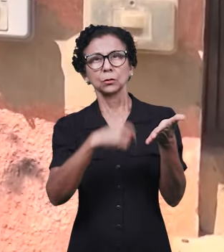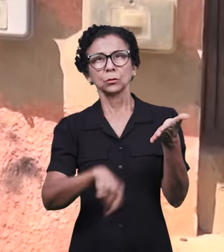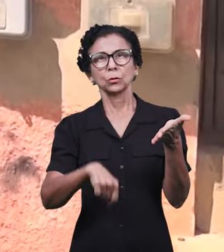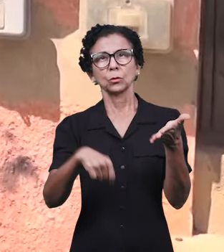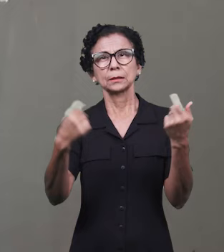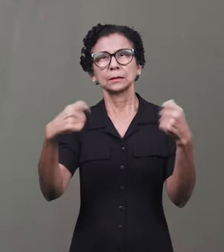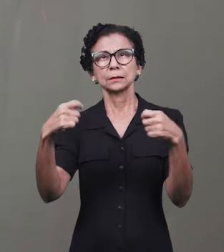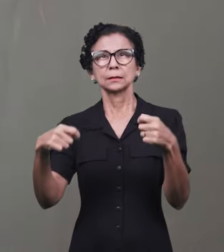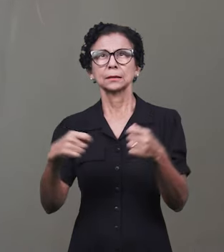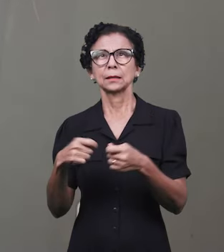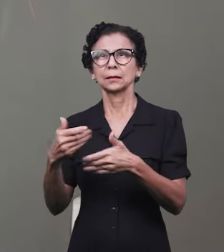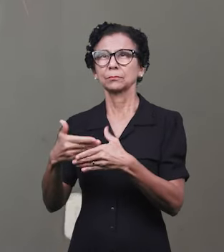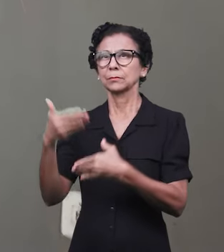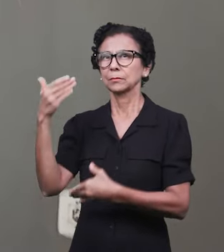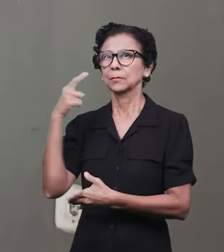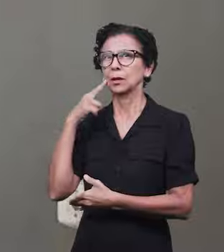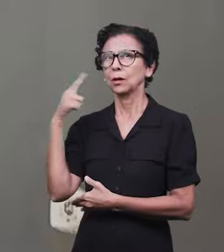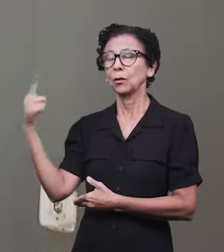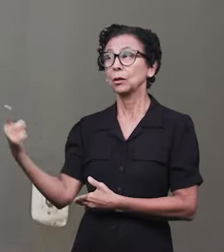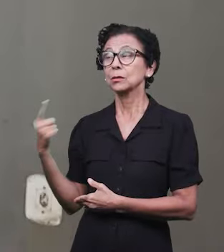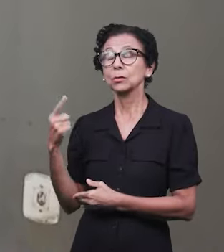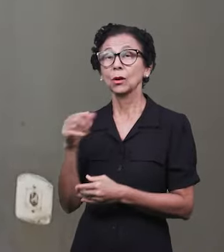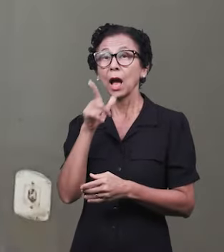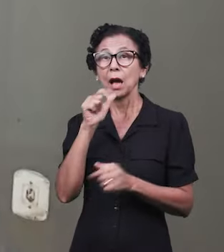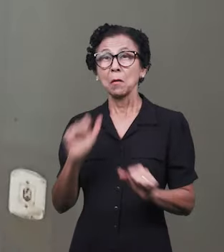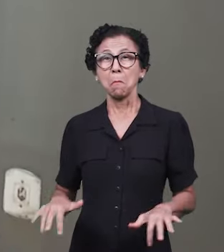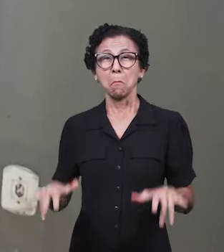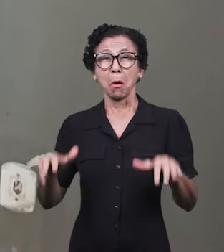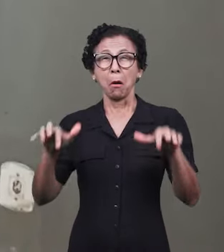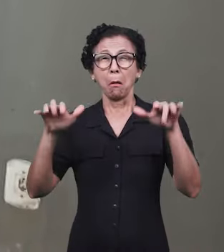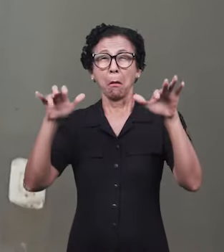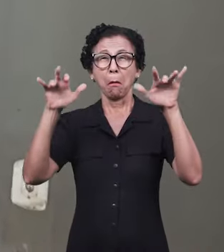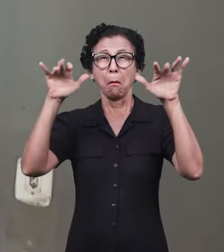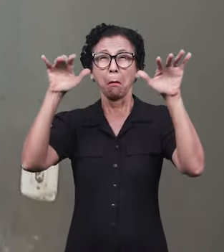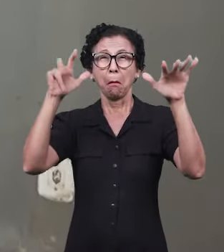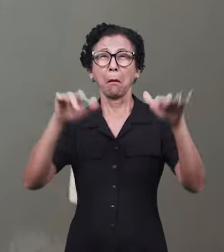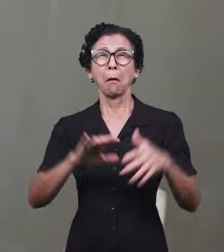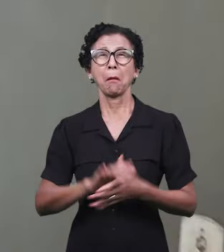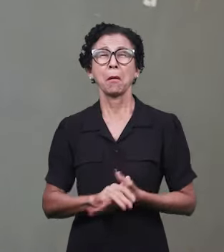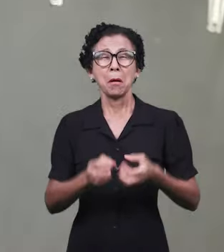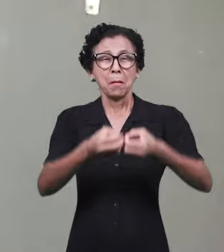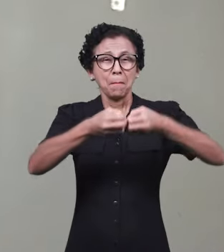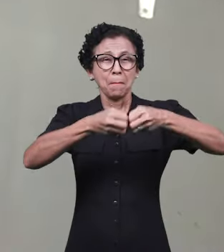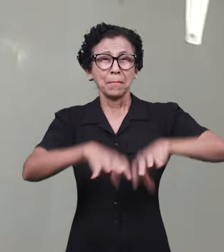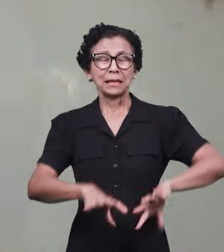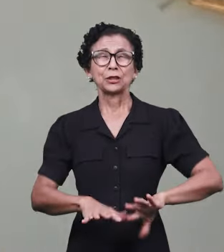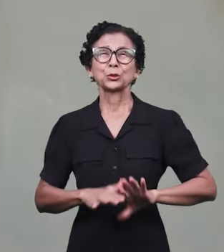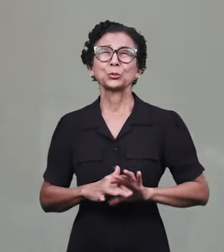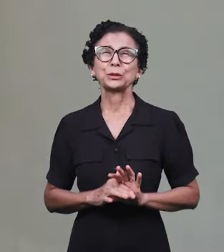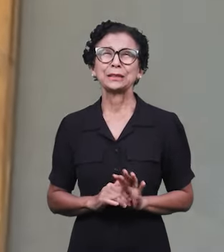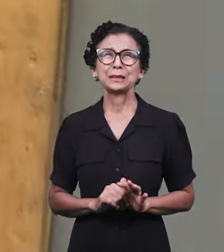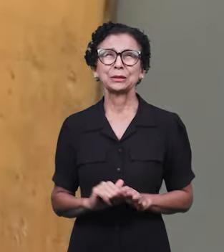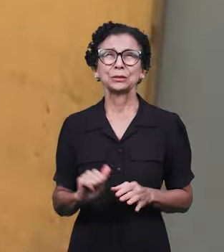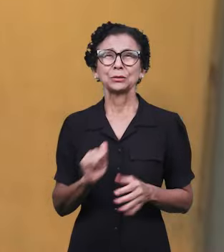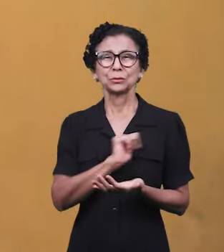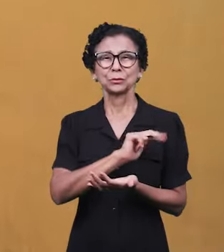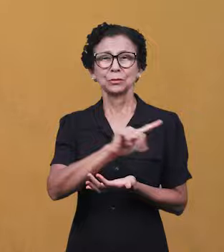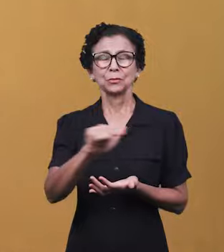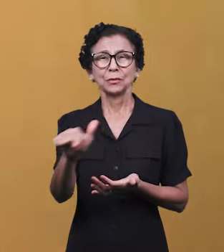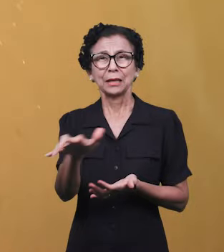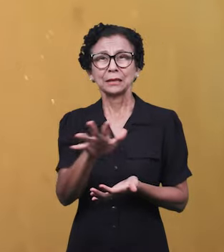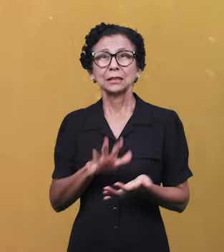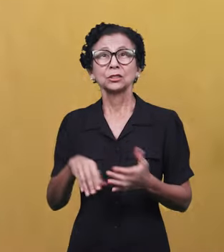as doações. Ela morava de aluguel nesta casa que fica perto do rio em Apiacá. No dia da chuva, a técnica de enfermagem